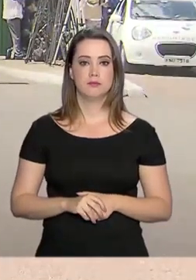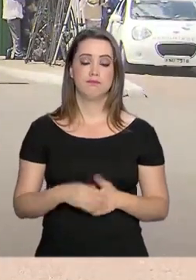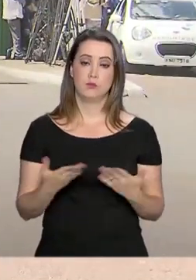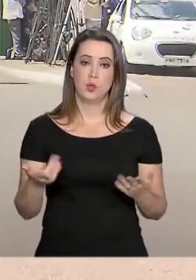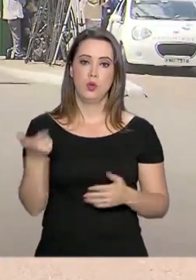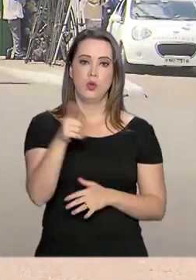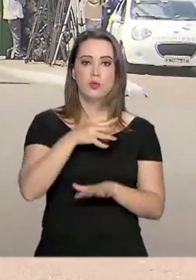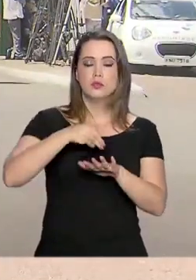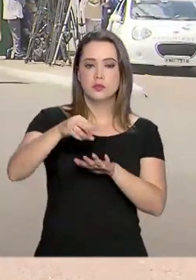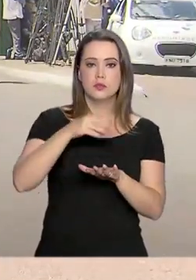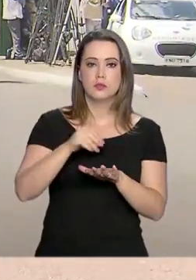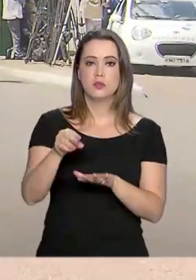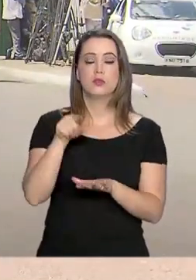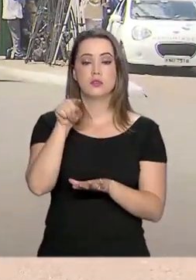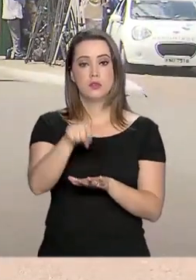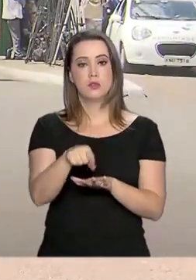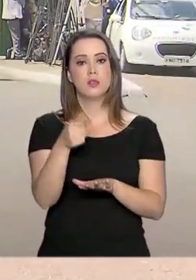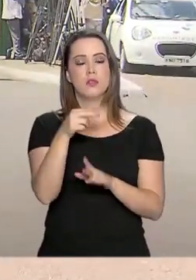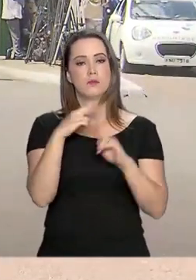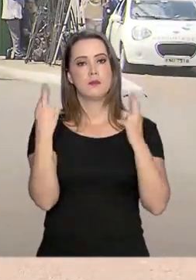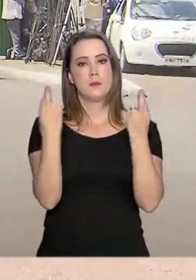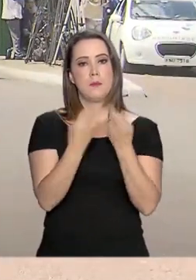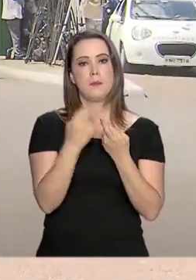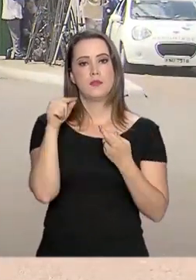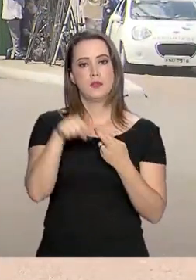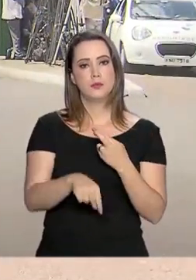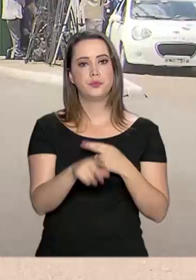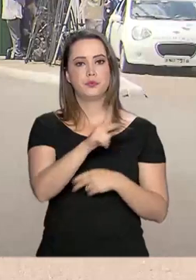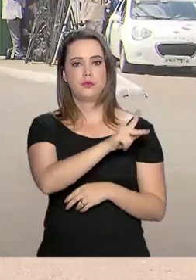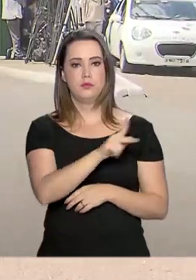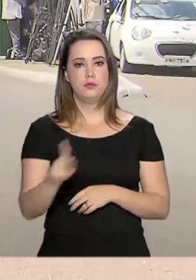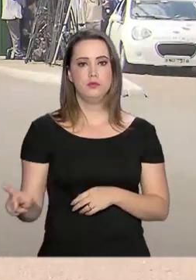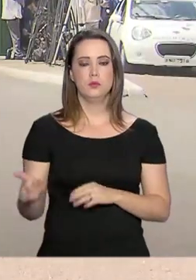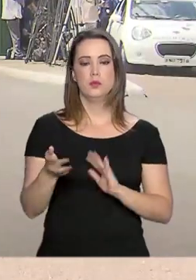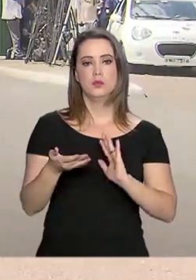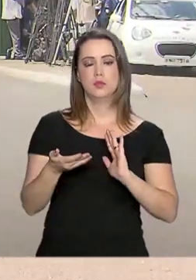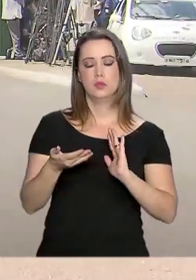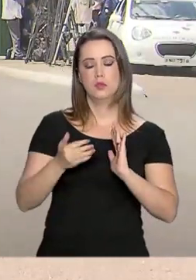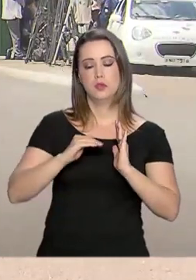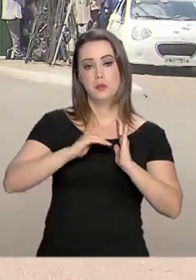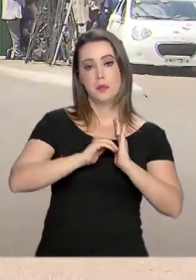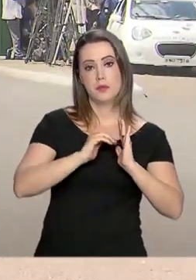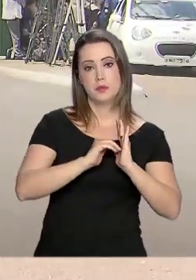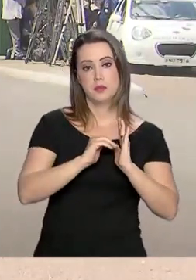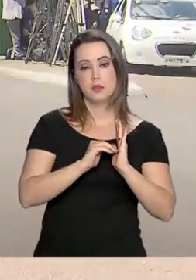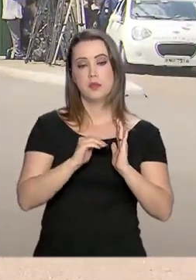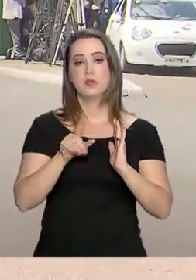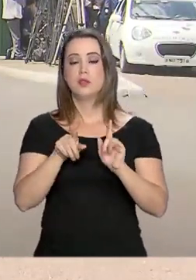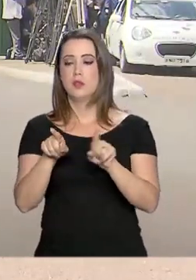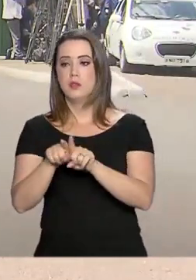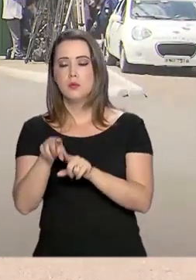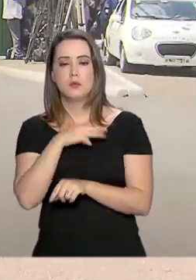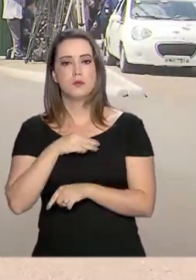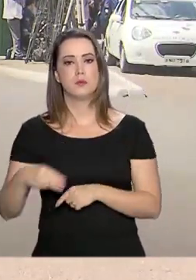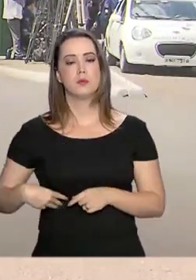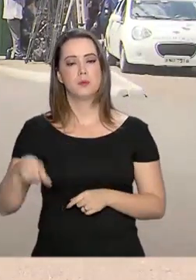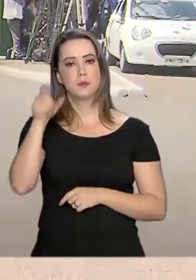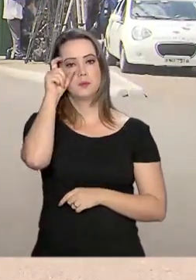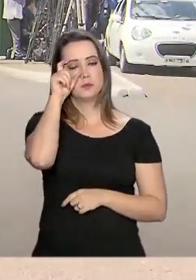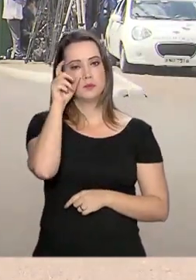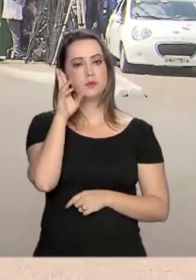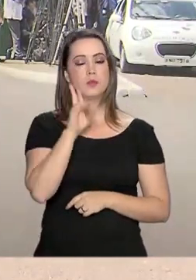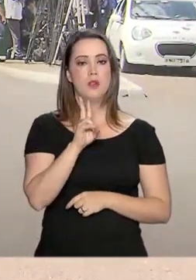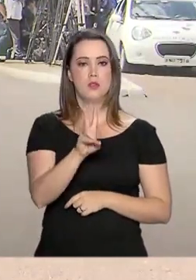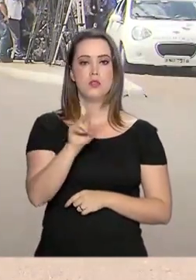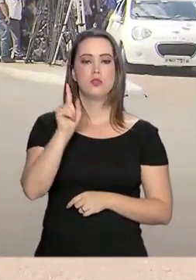Olha, outras informações sobre esta reunião aqui com o presidente do Senado, entre o presidente do Senado e o ministro Paulo